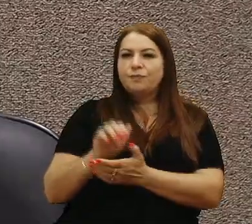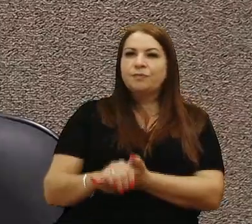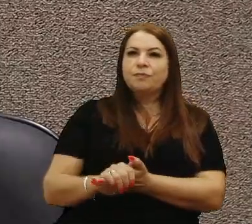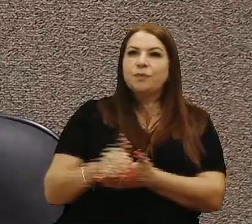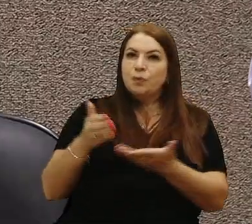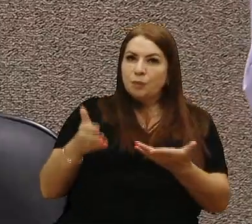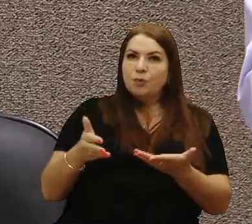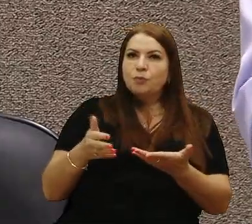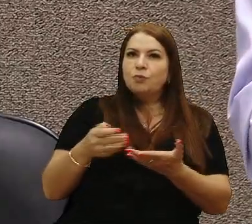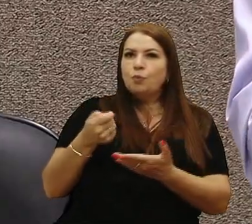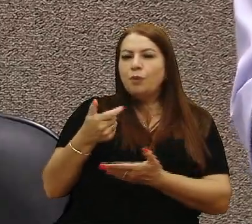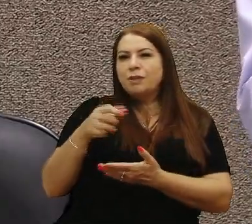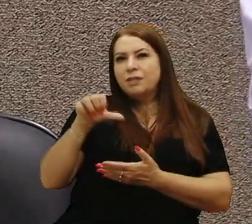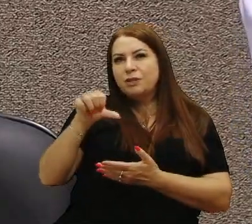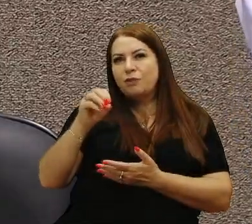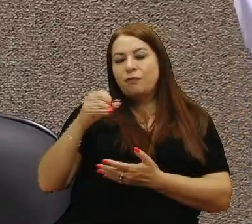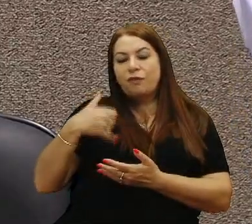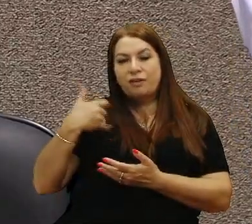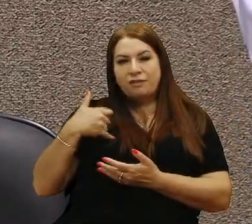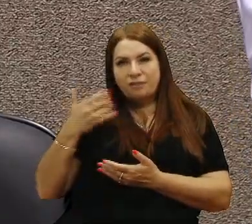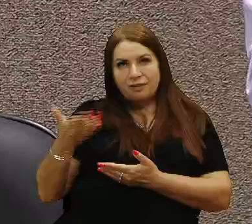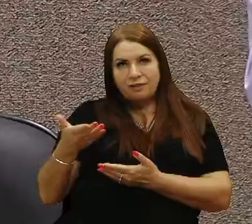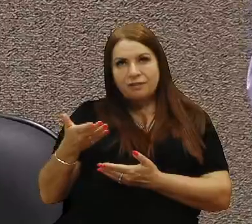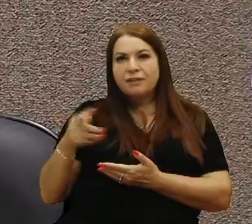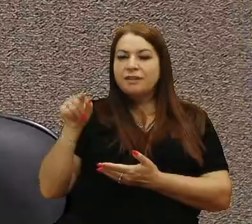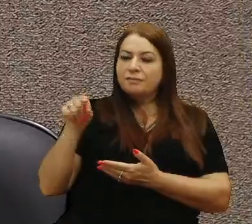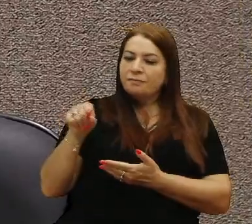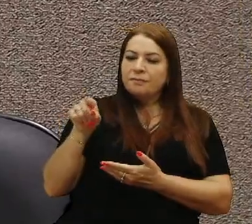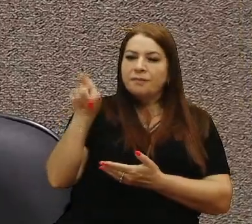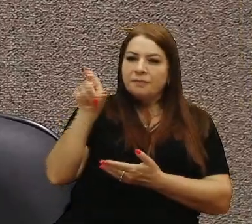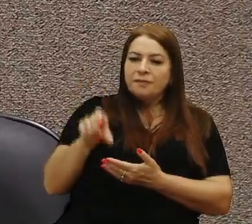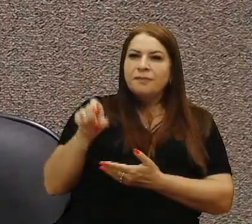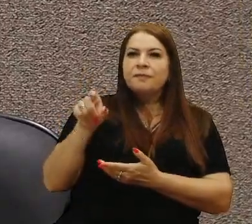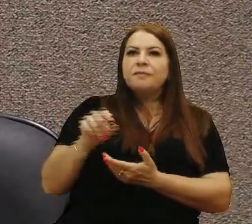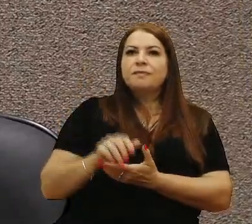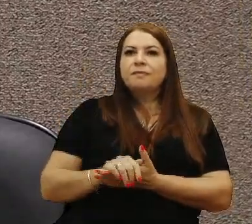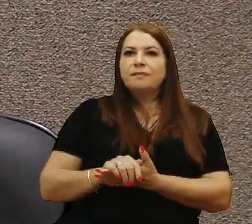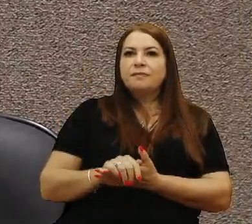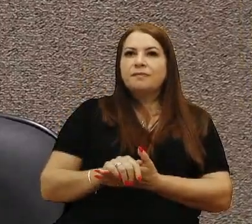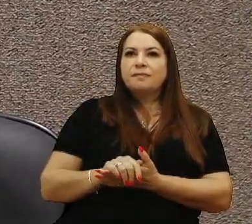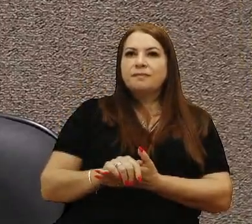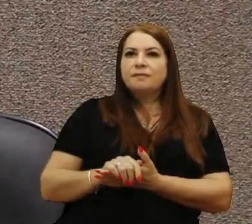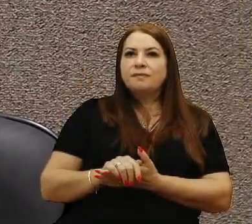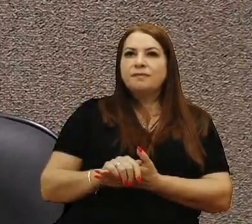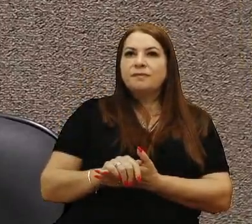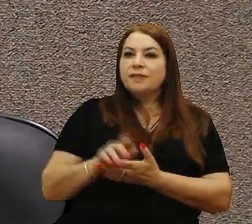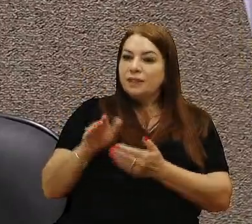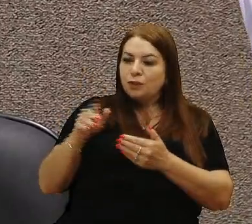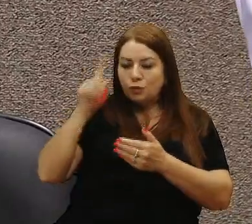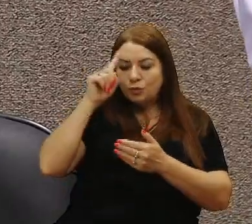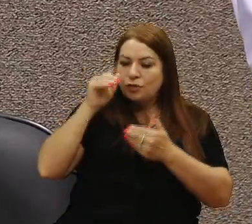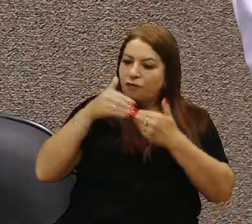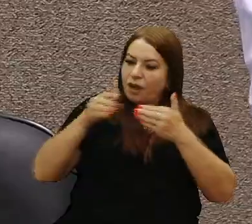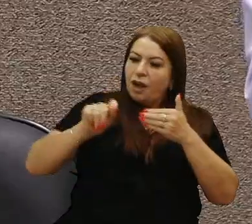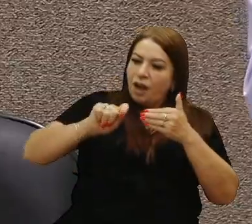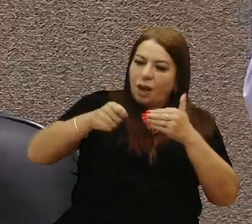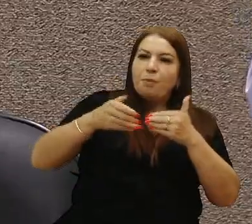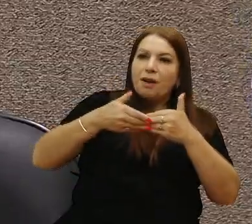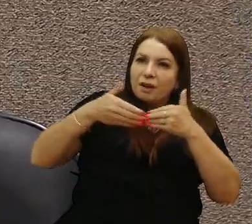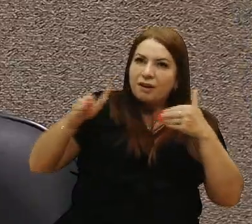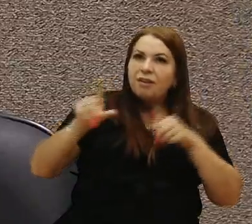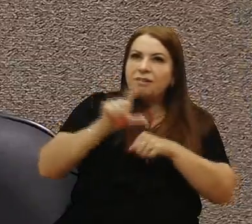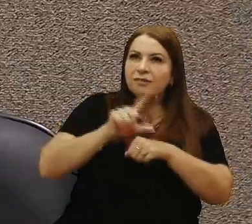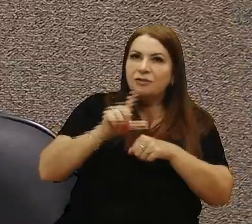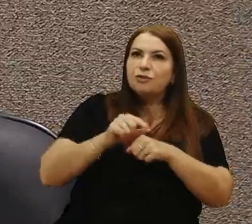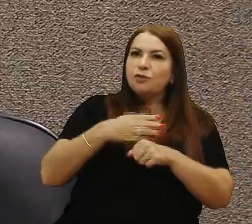Hoje, já com quase 90 anos, o seu José Benito Copete é o que abre a loja. Os seus